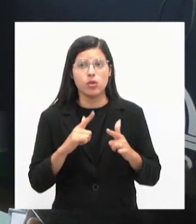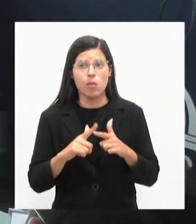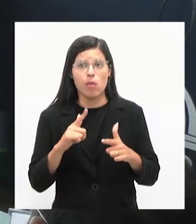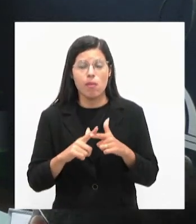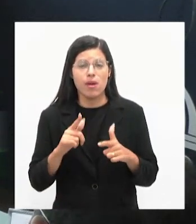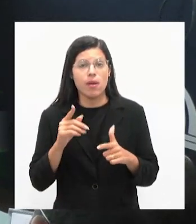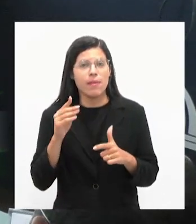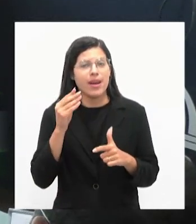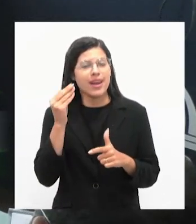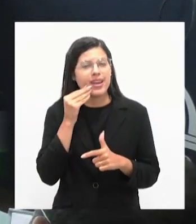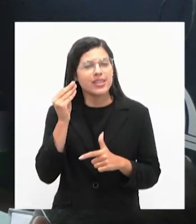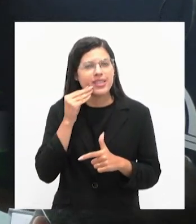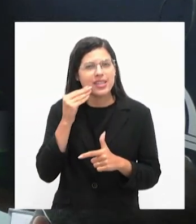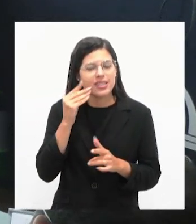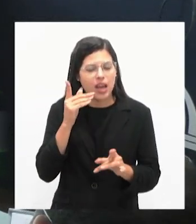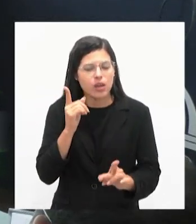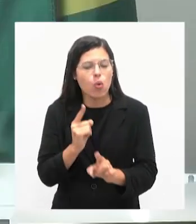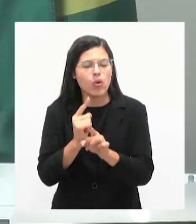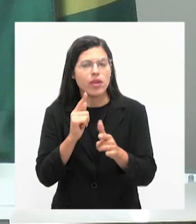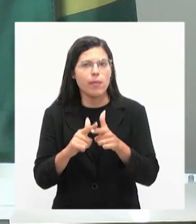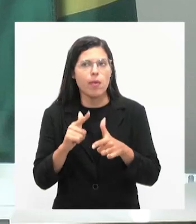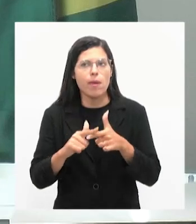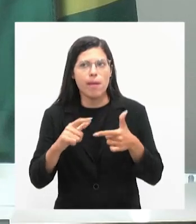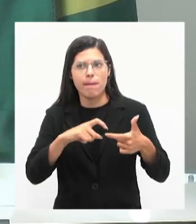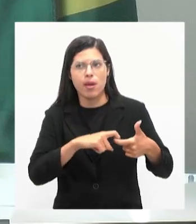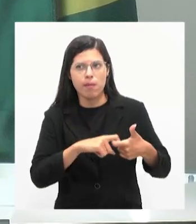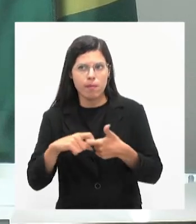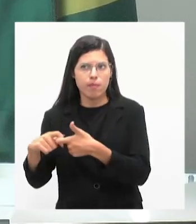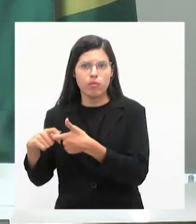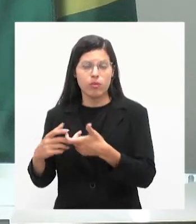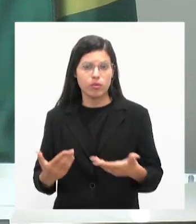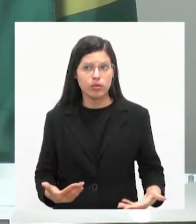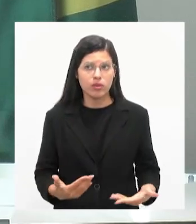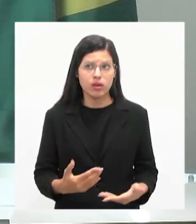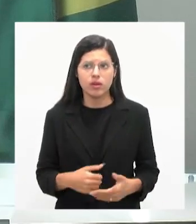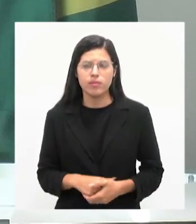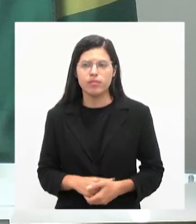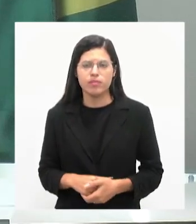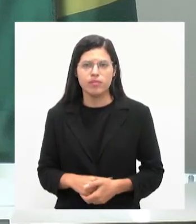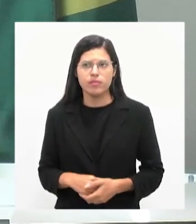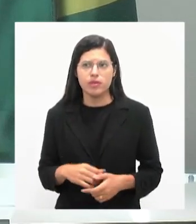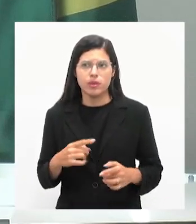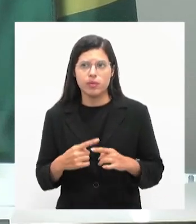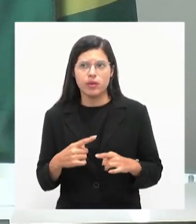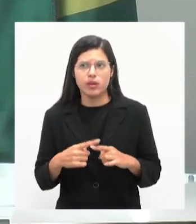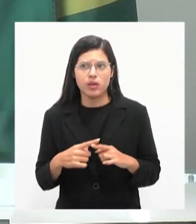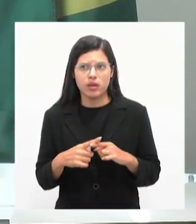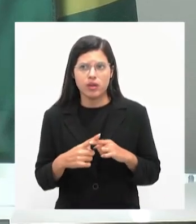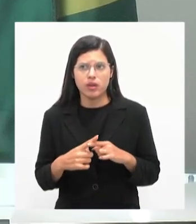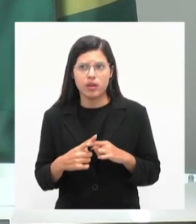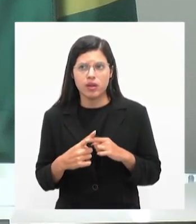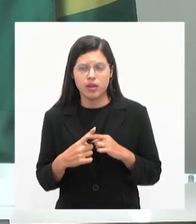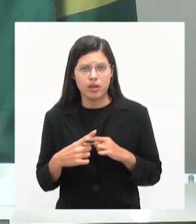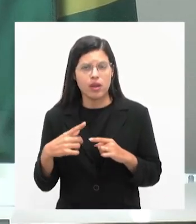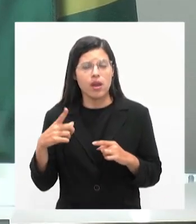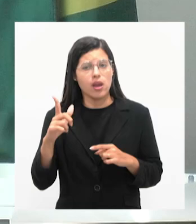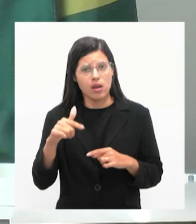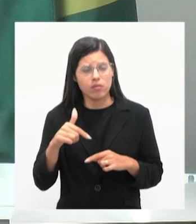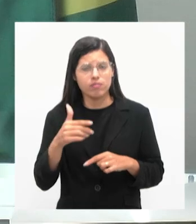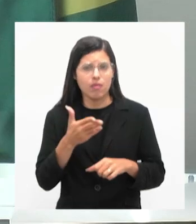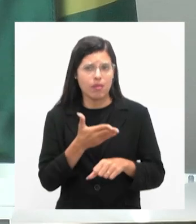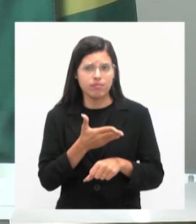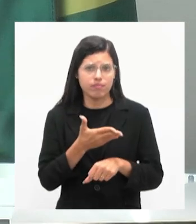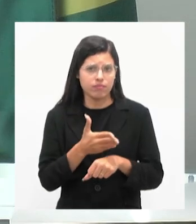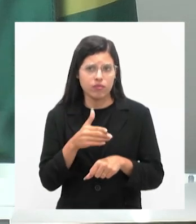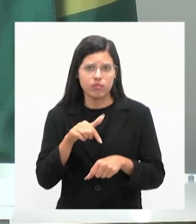ovo para rebocar, porque o lucro está em cima da quantitativo de motos apreendidas e carros apreendidos. É uma parte que o senhor não... Isso